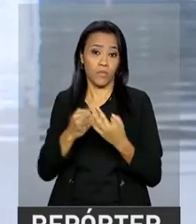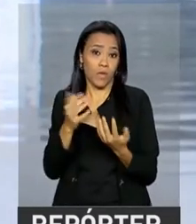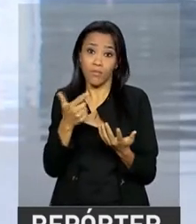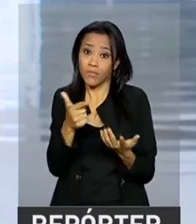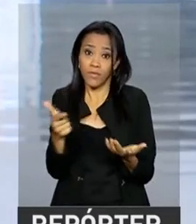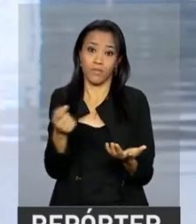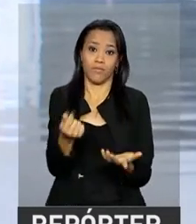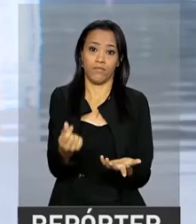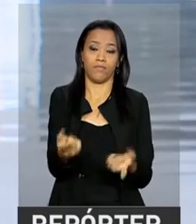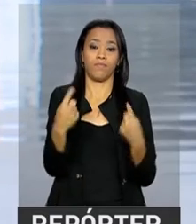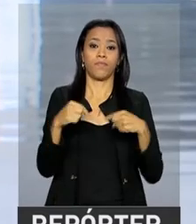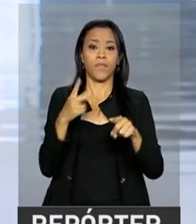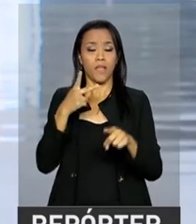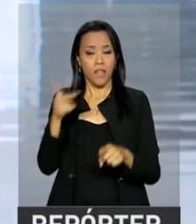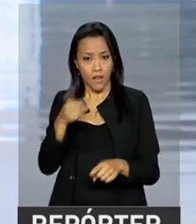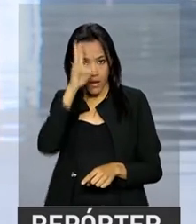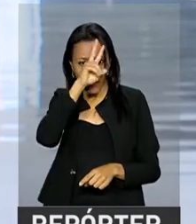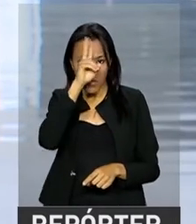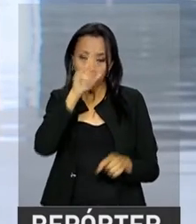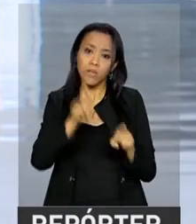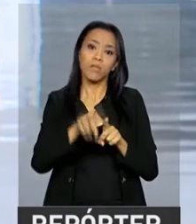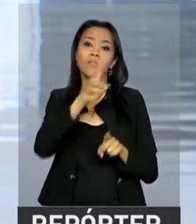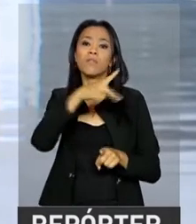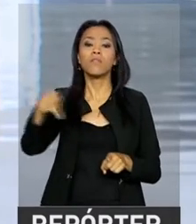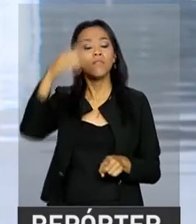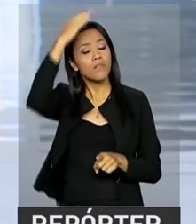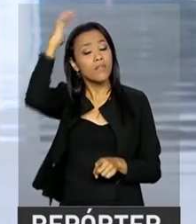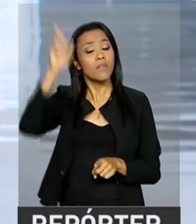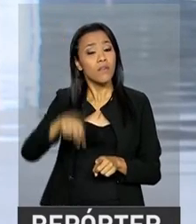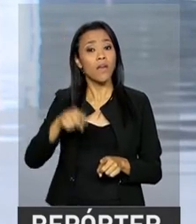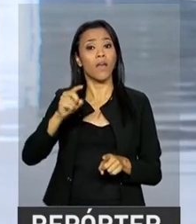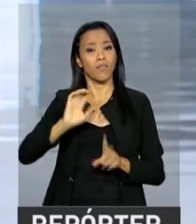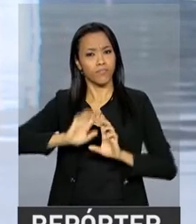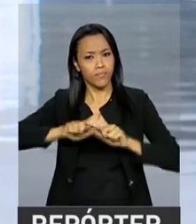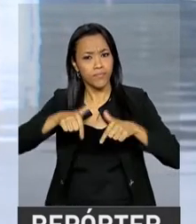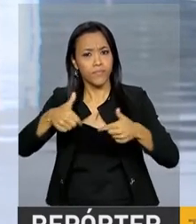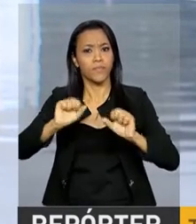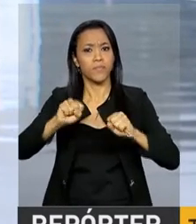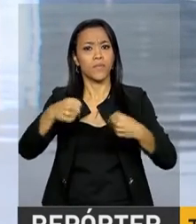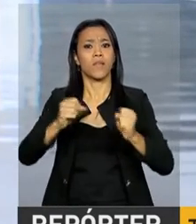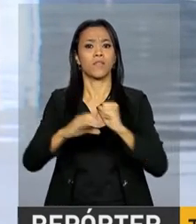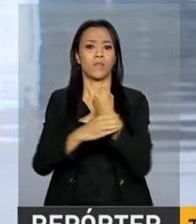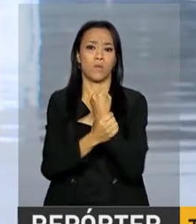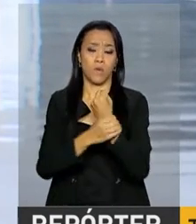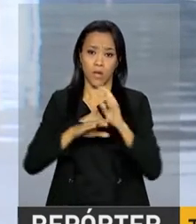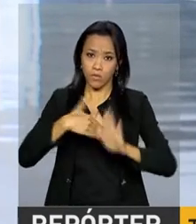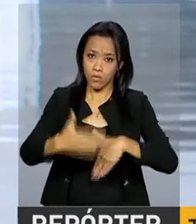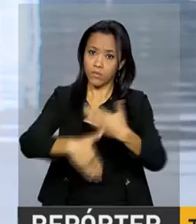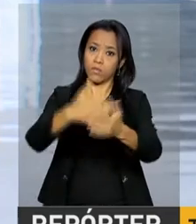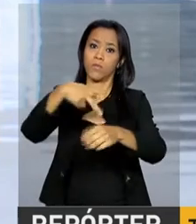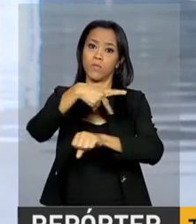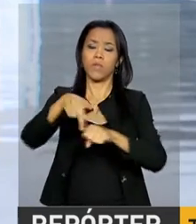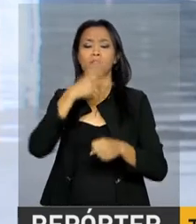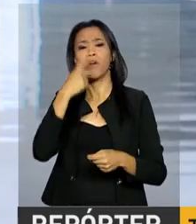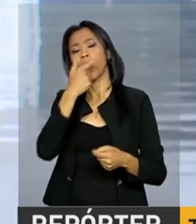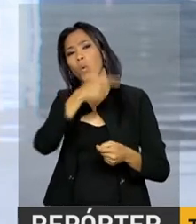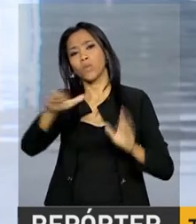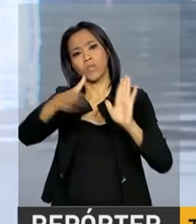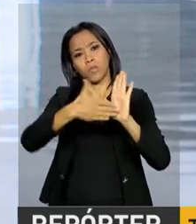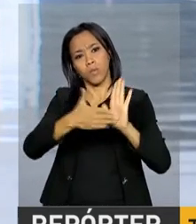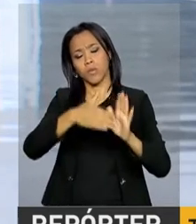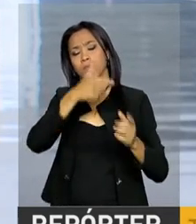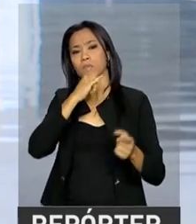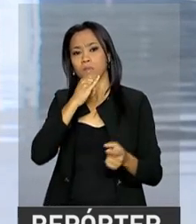lembrou que a reforma da previdência faz parte dos esforços para garantir o crescimento do país e citou outras medidas como